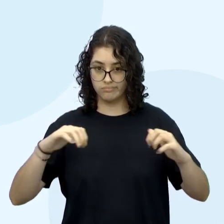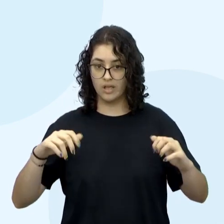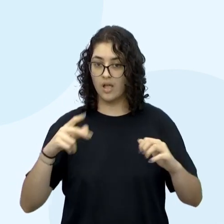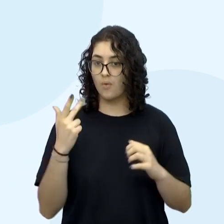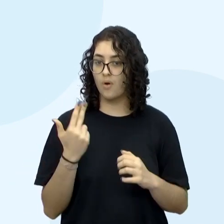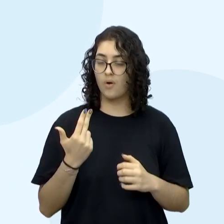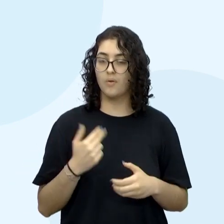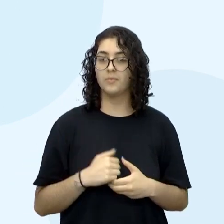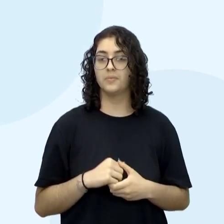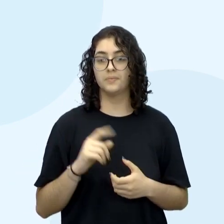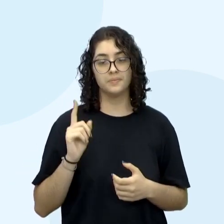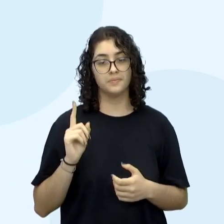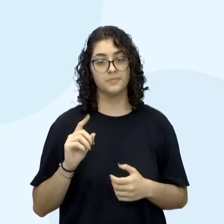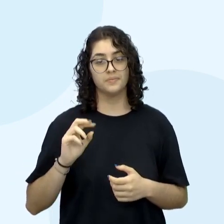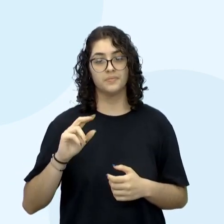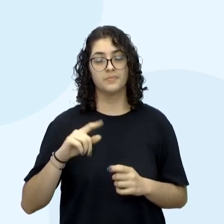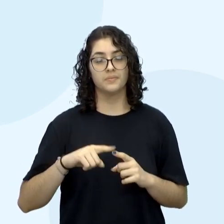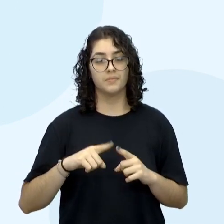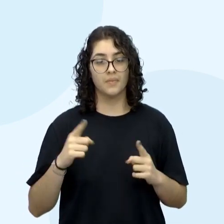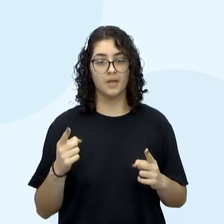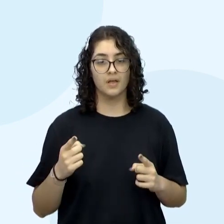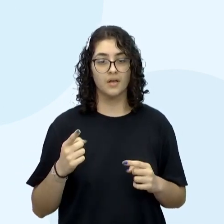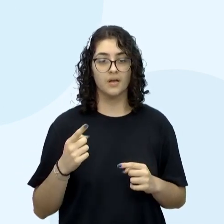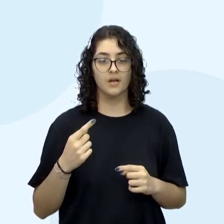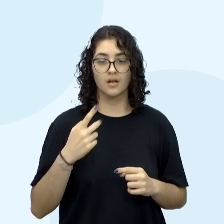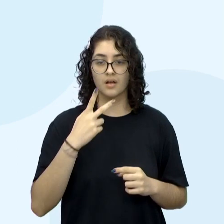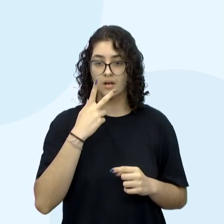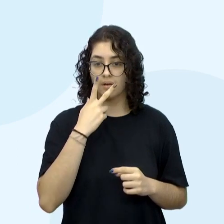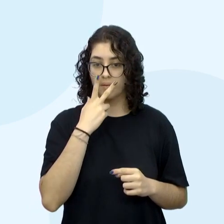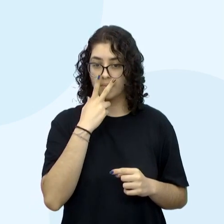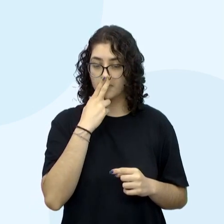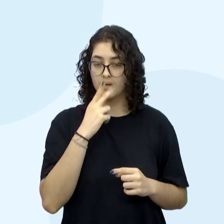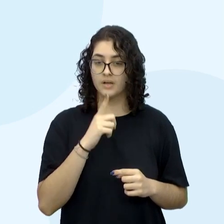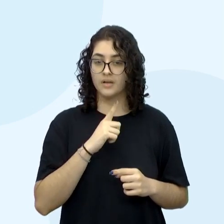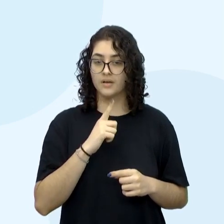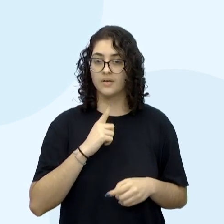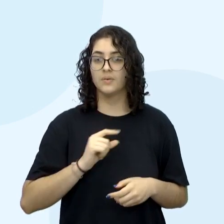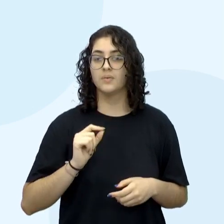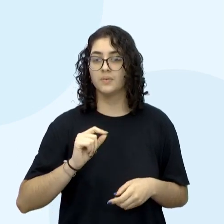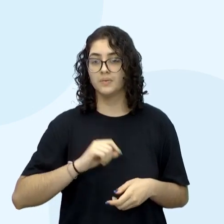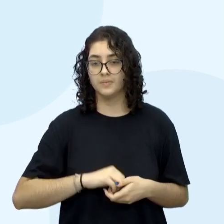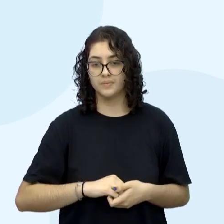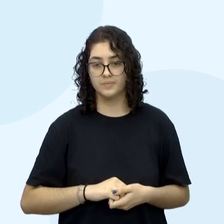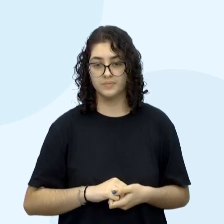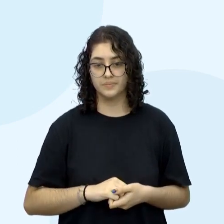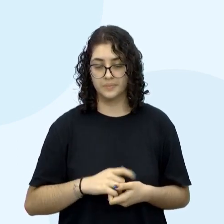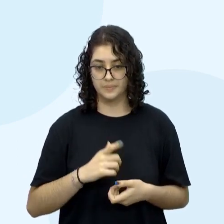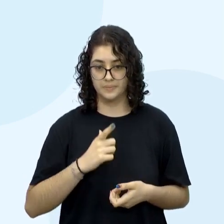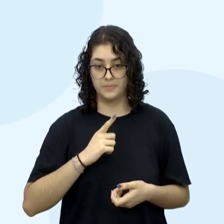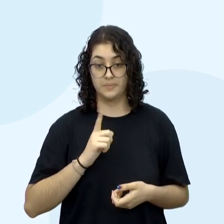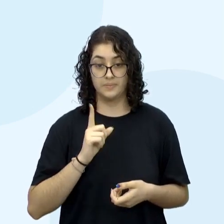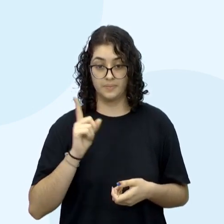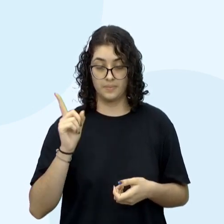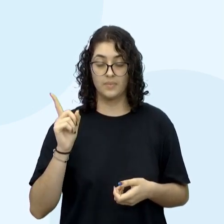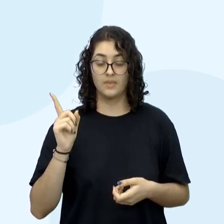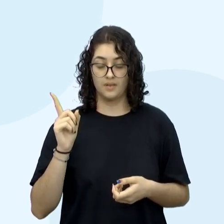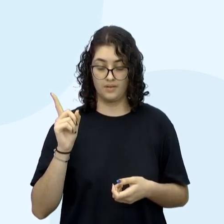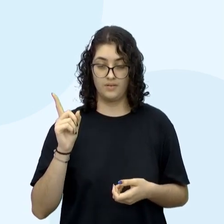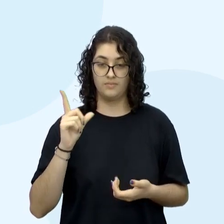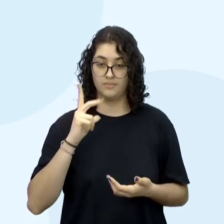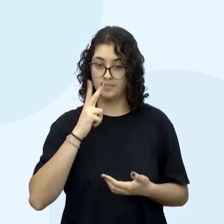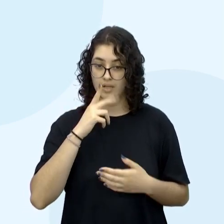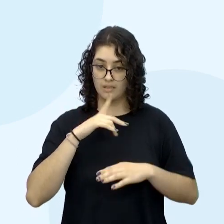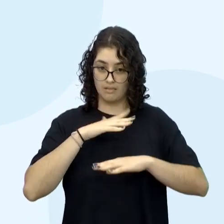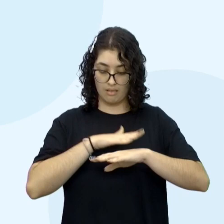ravina, só que ela abre como se fosse esse buraco. Como se fosse, vamos